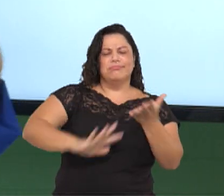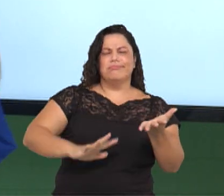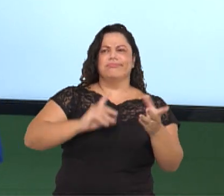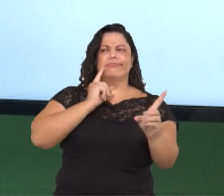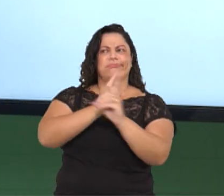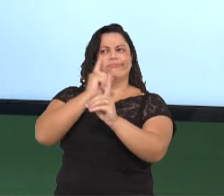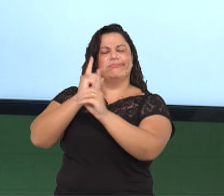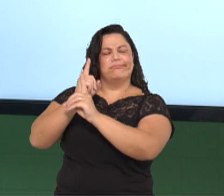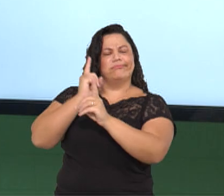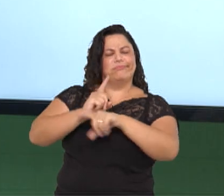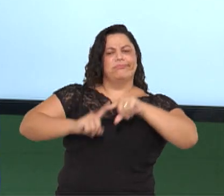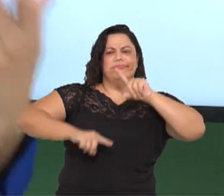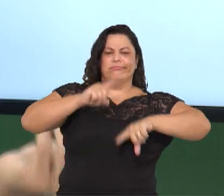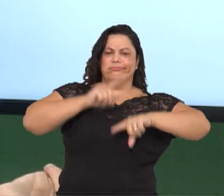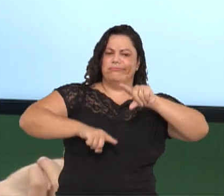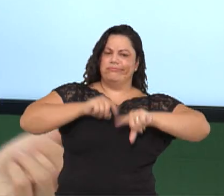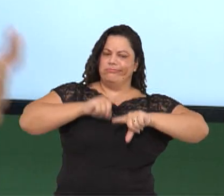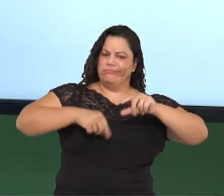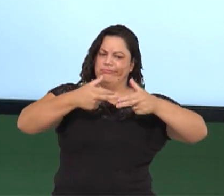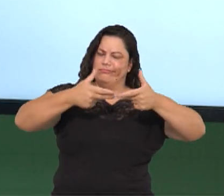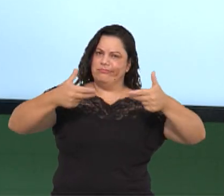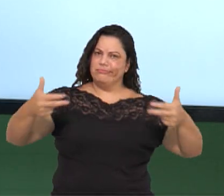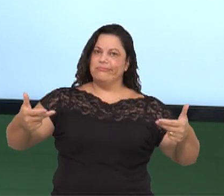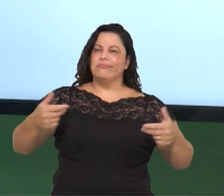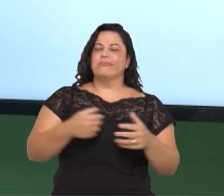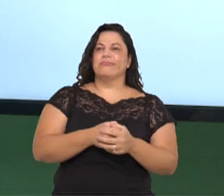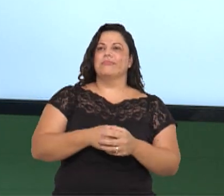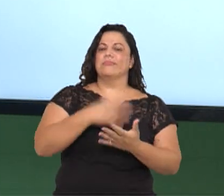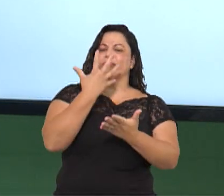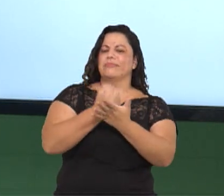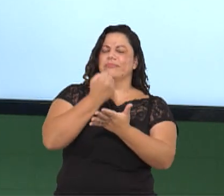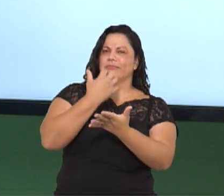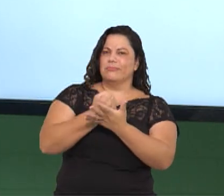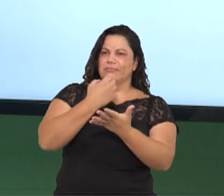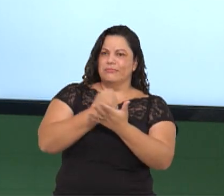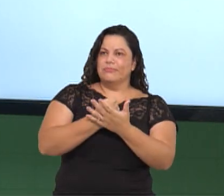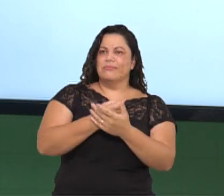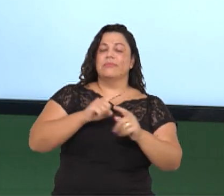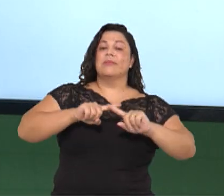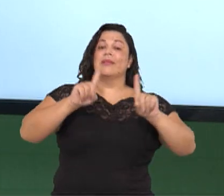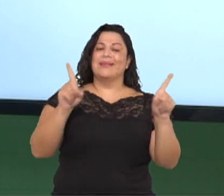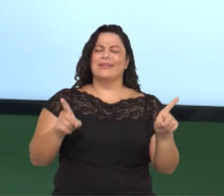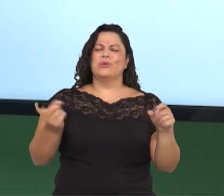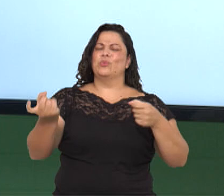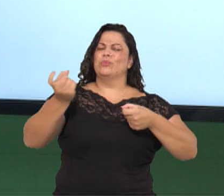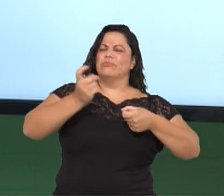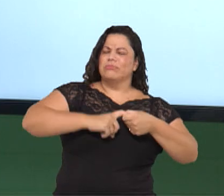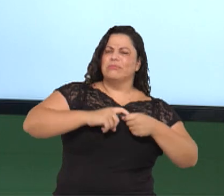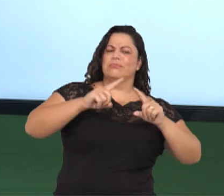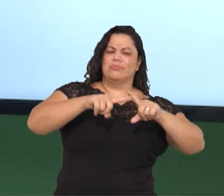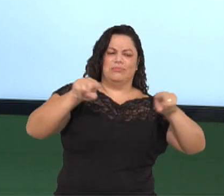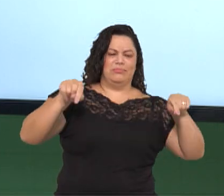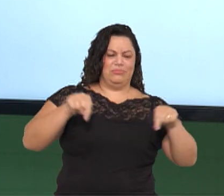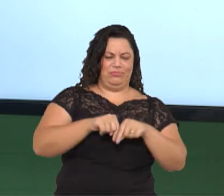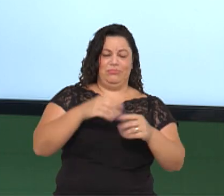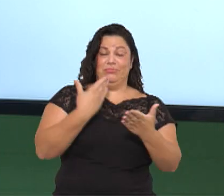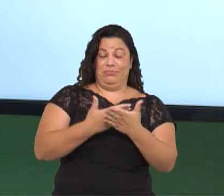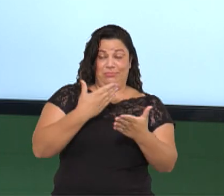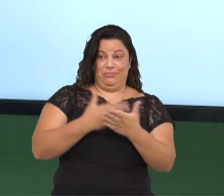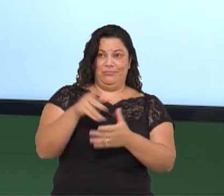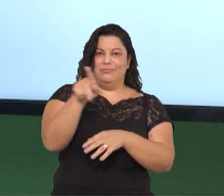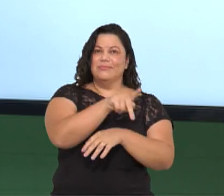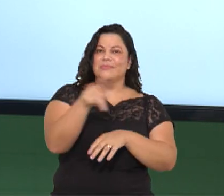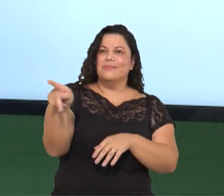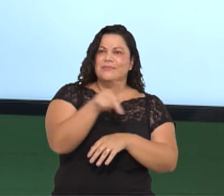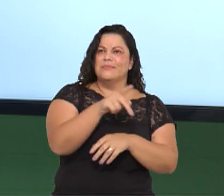materiais nesses locais, né? No Google Classroom, no aplicativo. Mas quando você voltar lá para a sala de aula, a tua professora ou teu